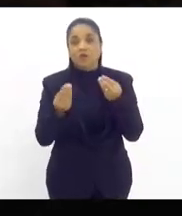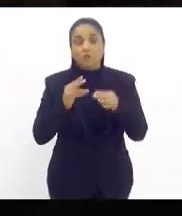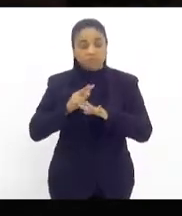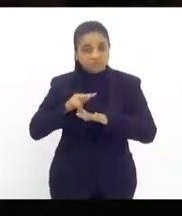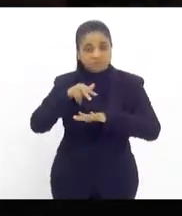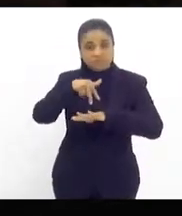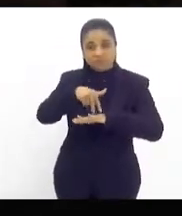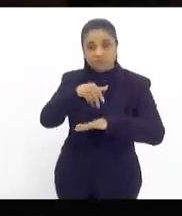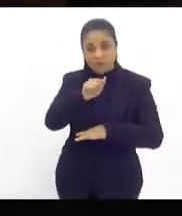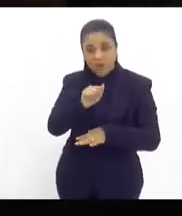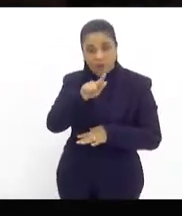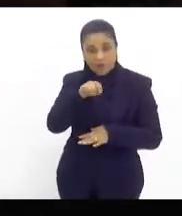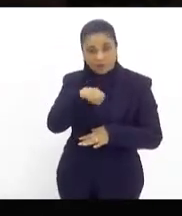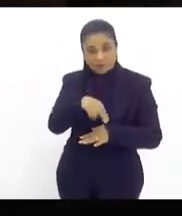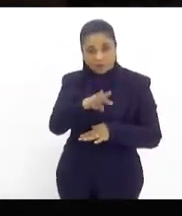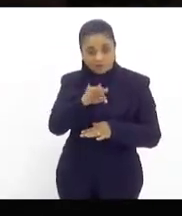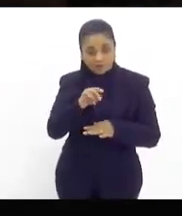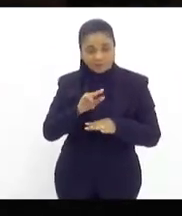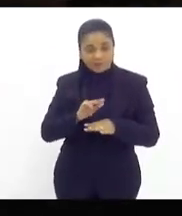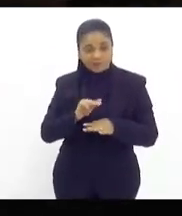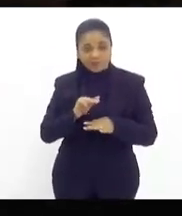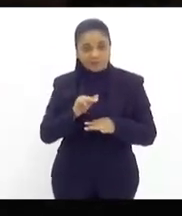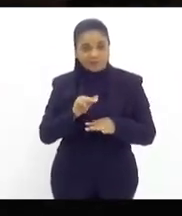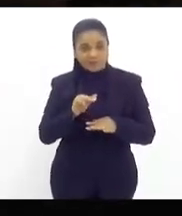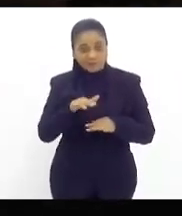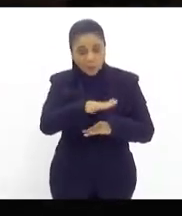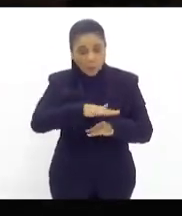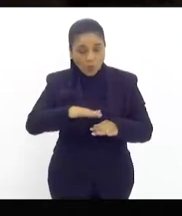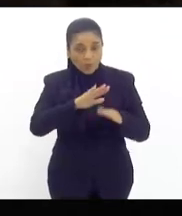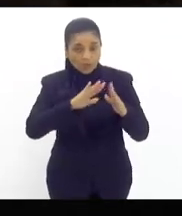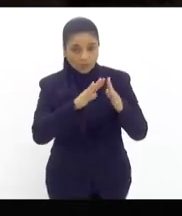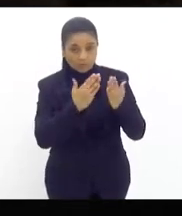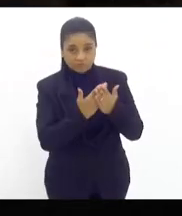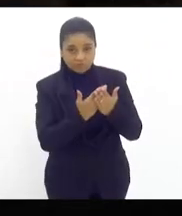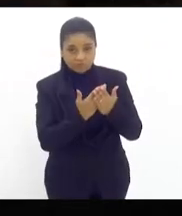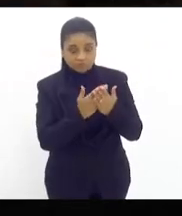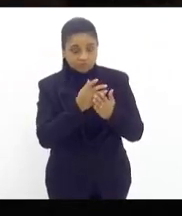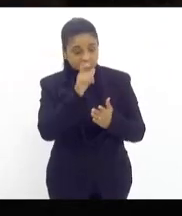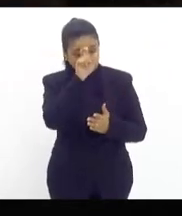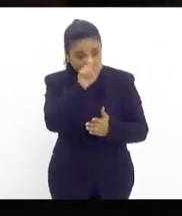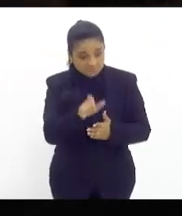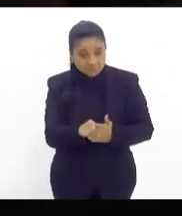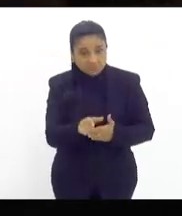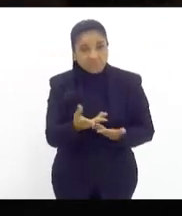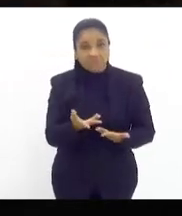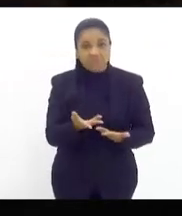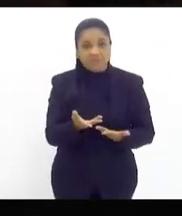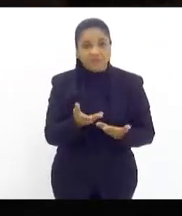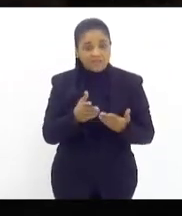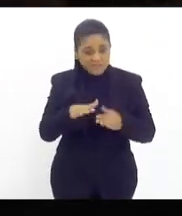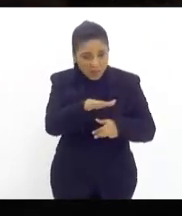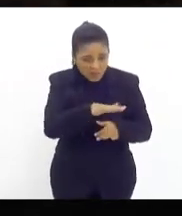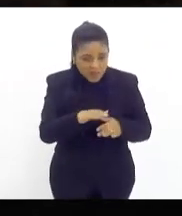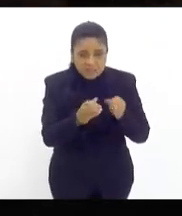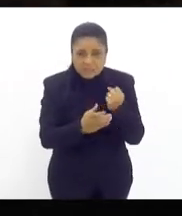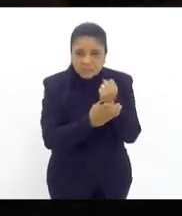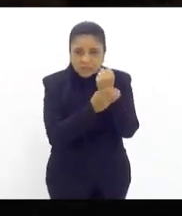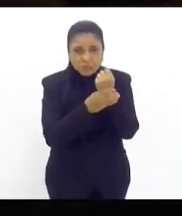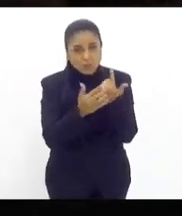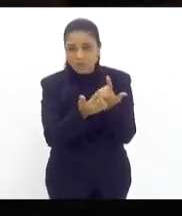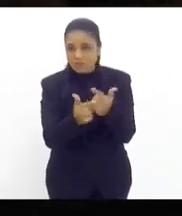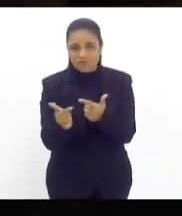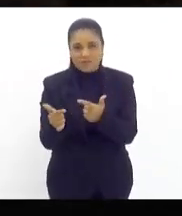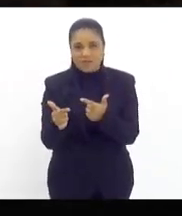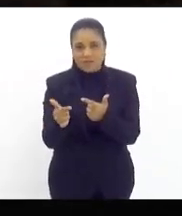pública no ambiente escolar não materializa de fato um ambiente seguro para os docentes e principalmente